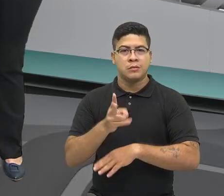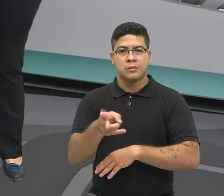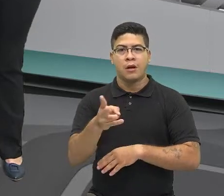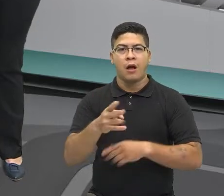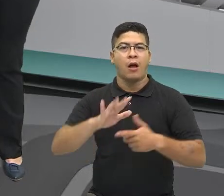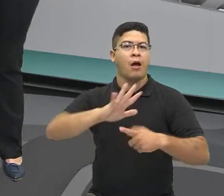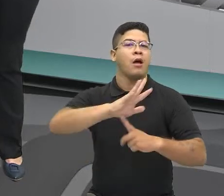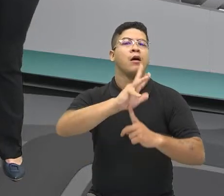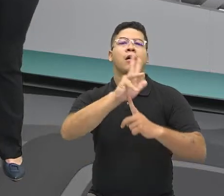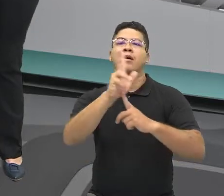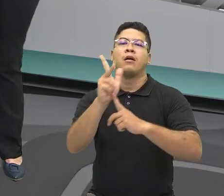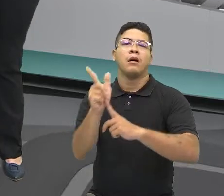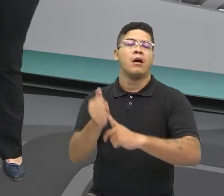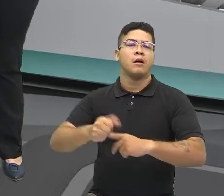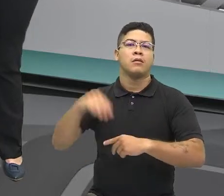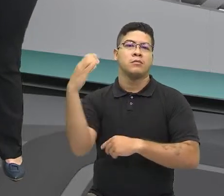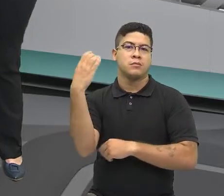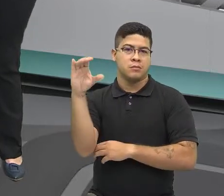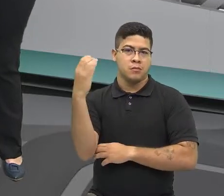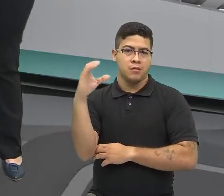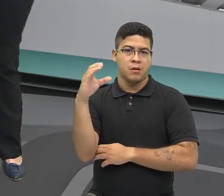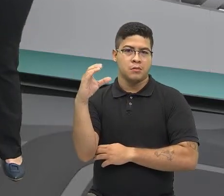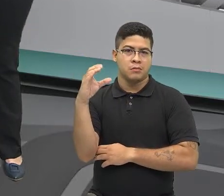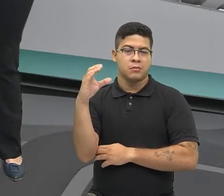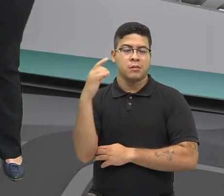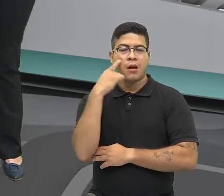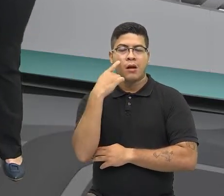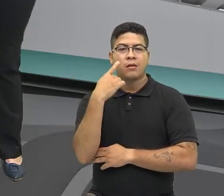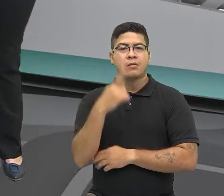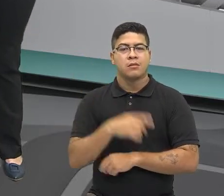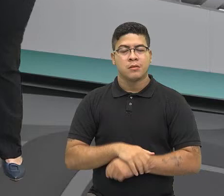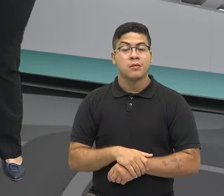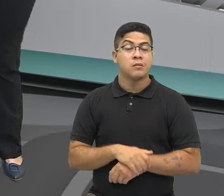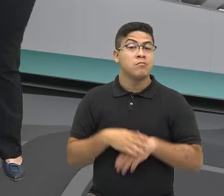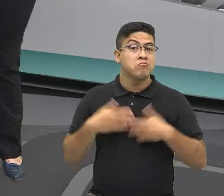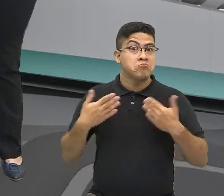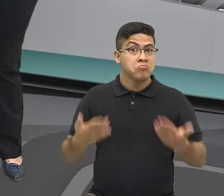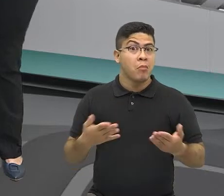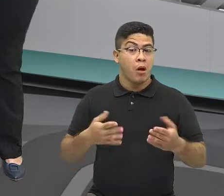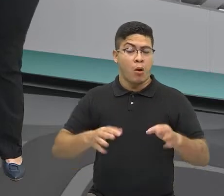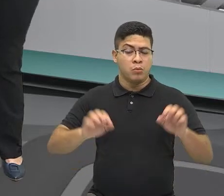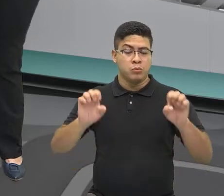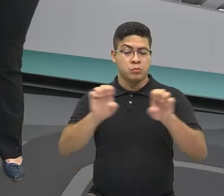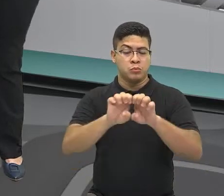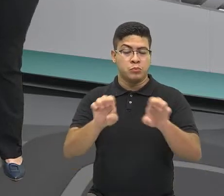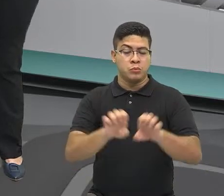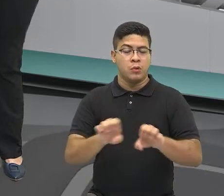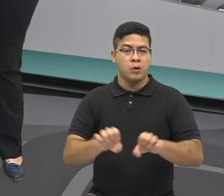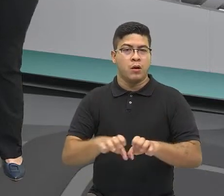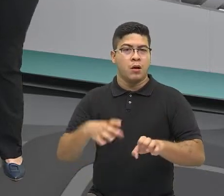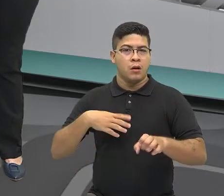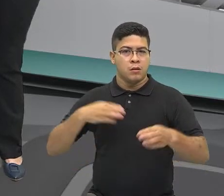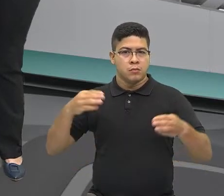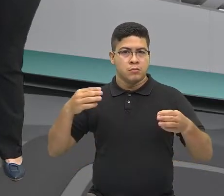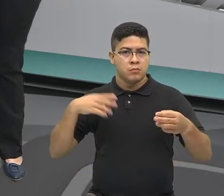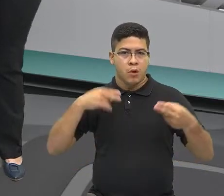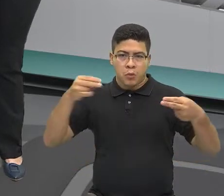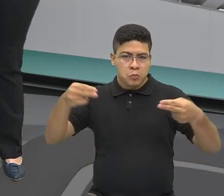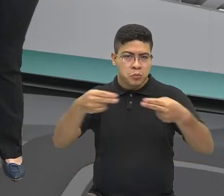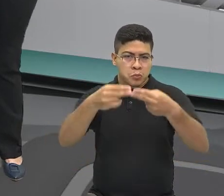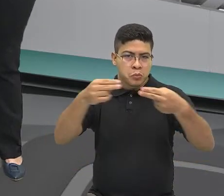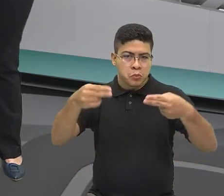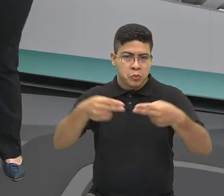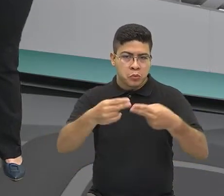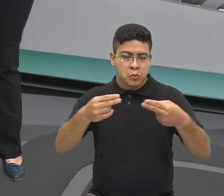arte. O que é que ele diz? É arte pela arte. Então, é a estrutura do poema, né? Como